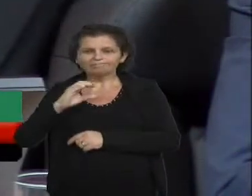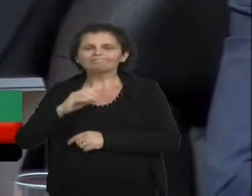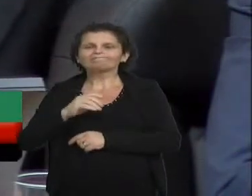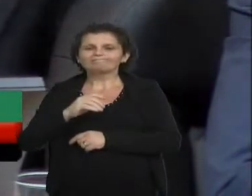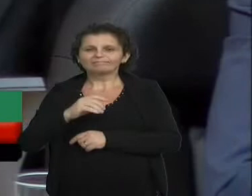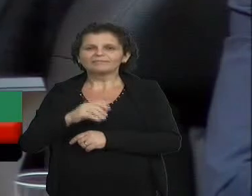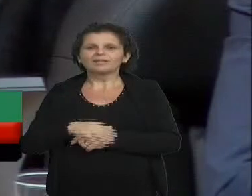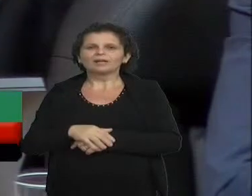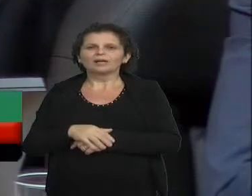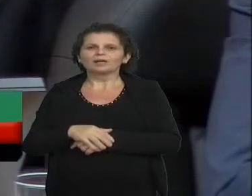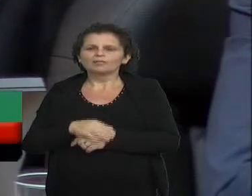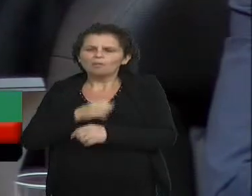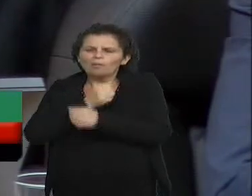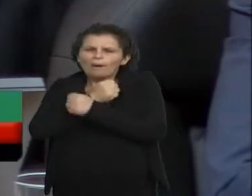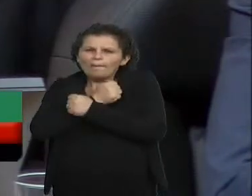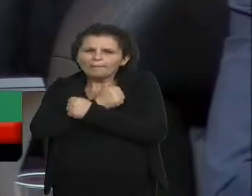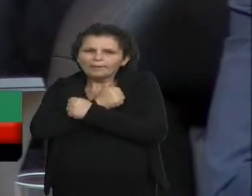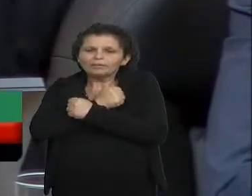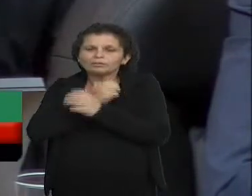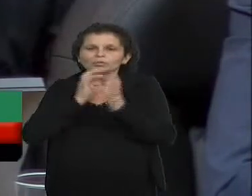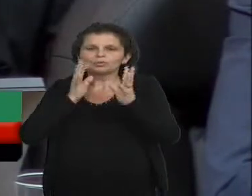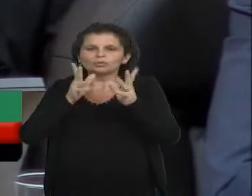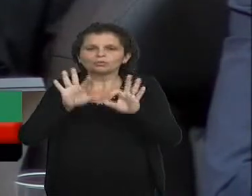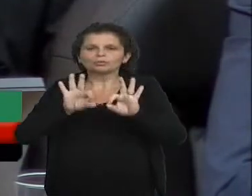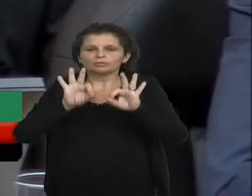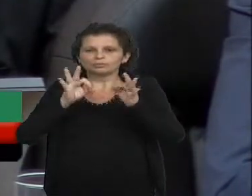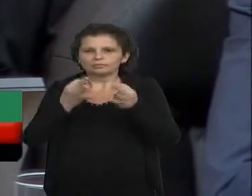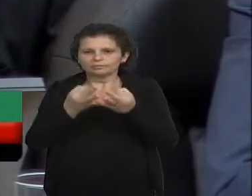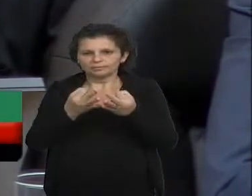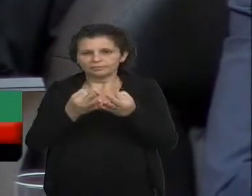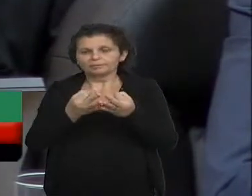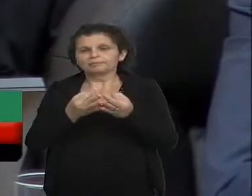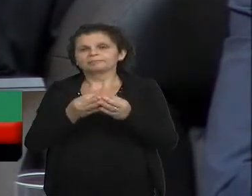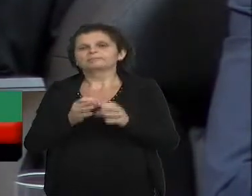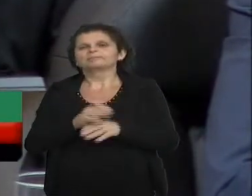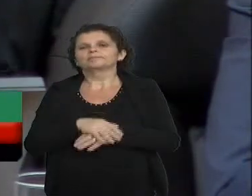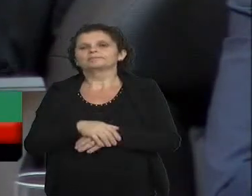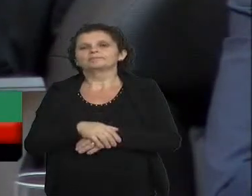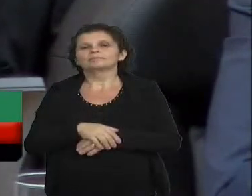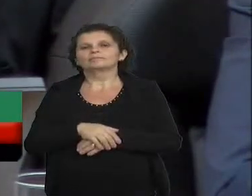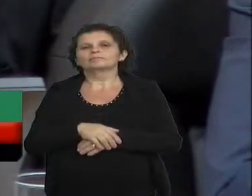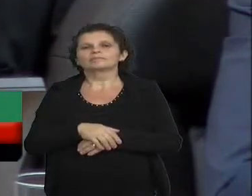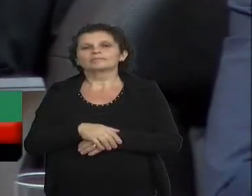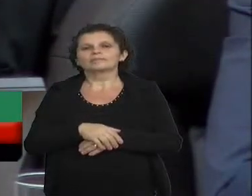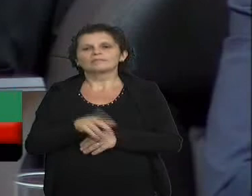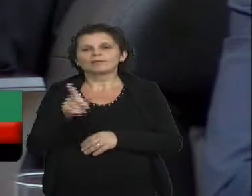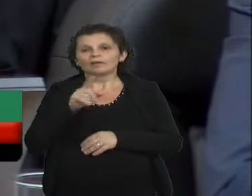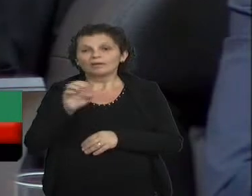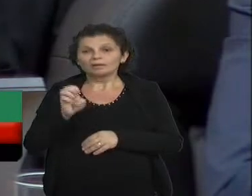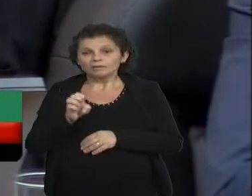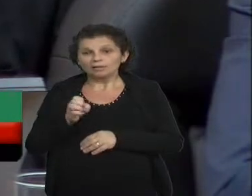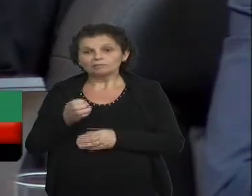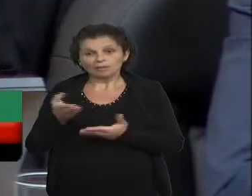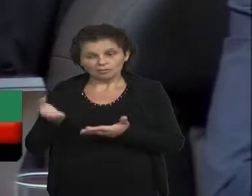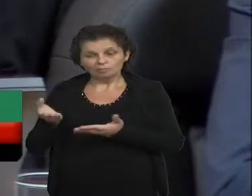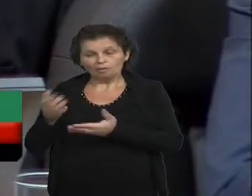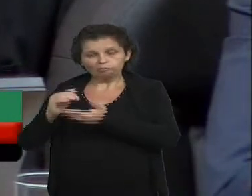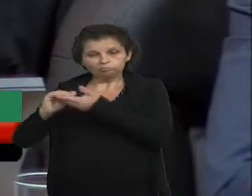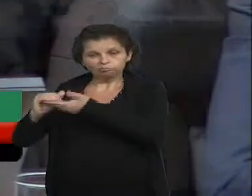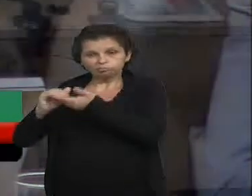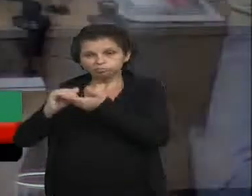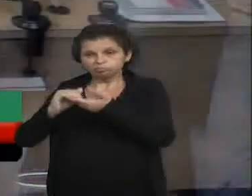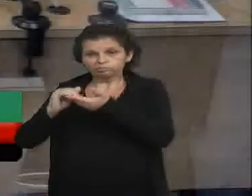em seu nome, leva um abraço a toda a sua família. E quero, Zé, dar os parabéns